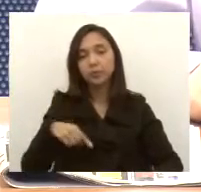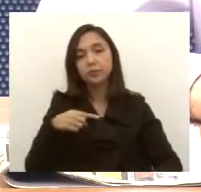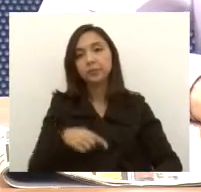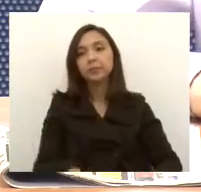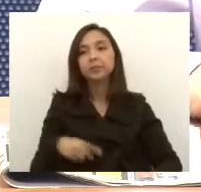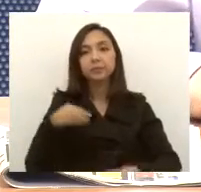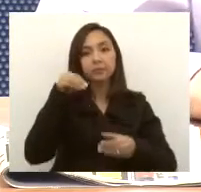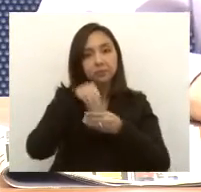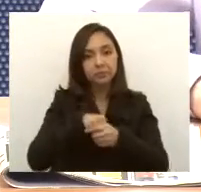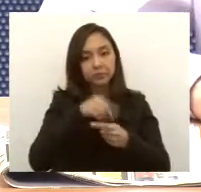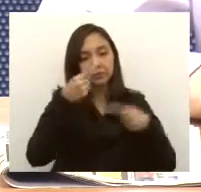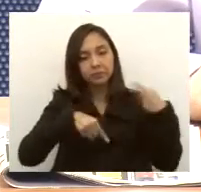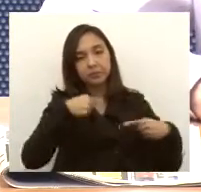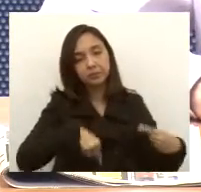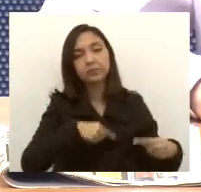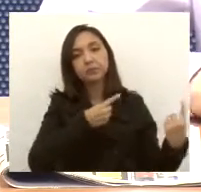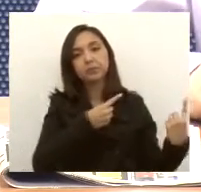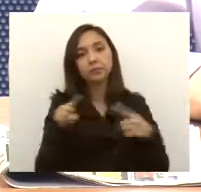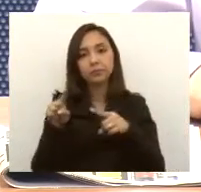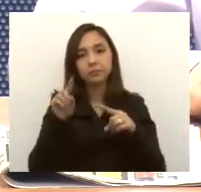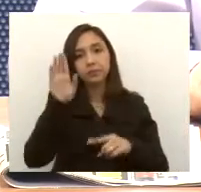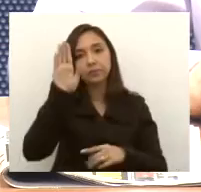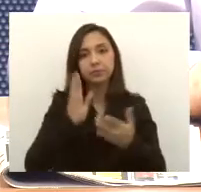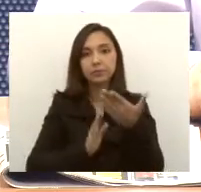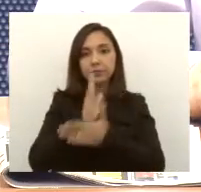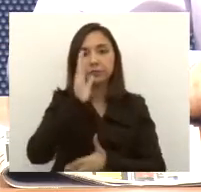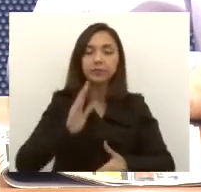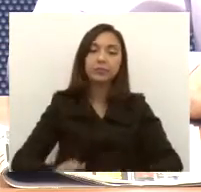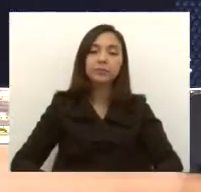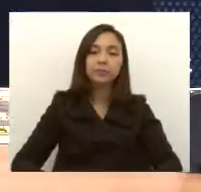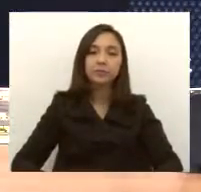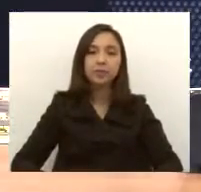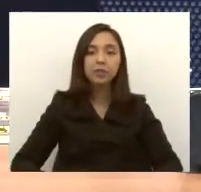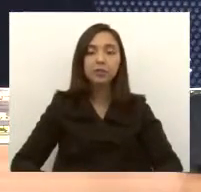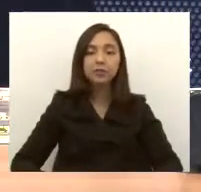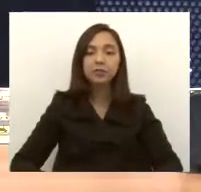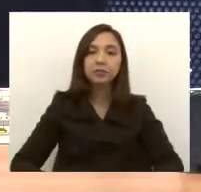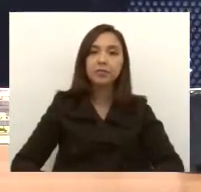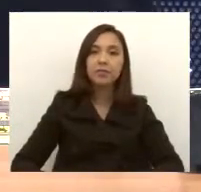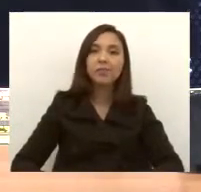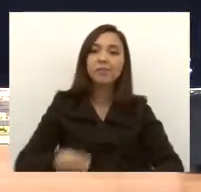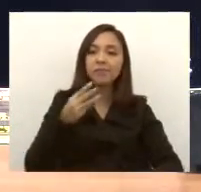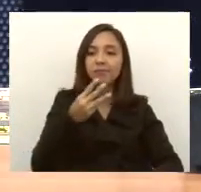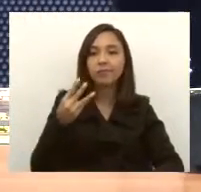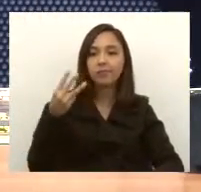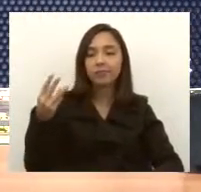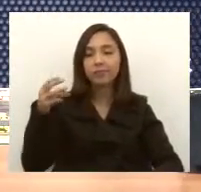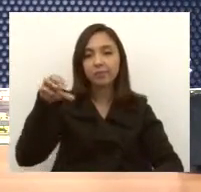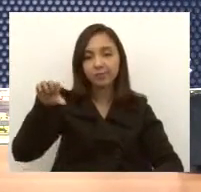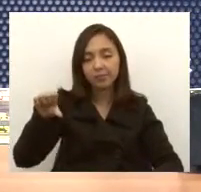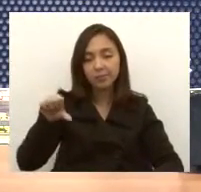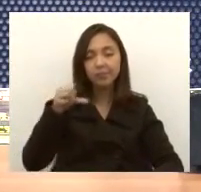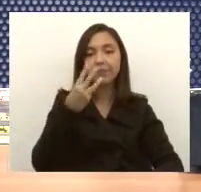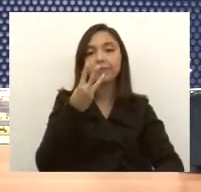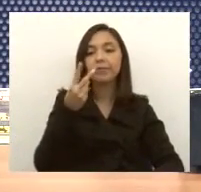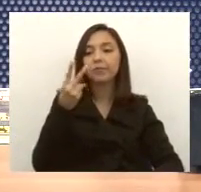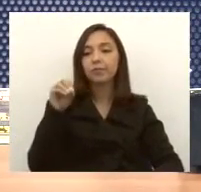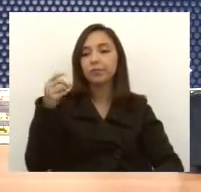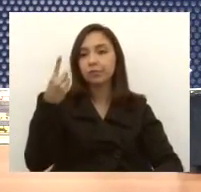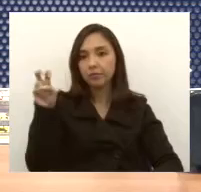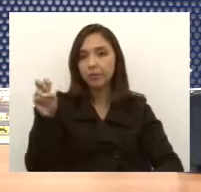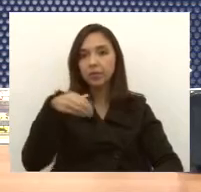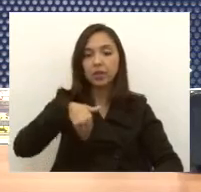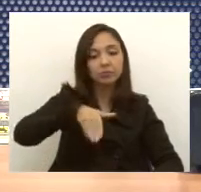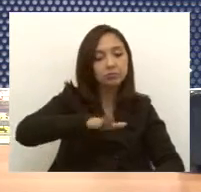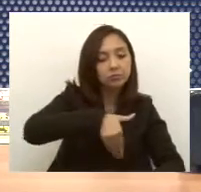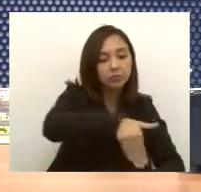favoráveis permanecem comissões, contrários se manifestem. Encerrada a votação, aprovada em caminho. Item nono. Leitura, discussão e votação do requerimento 3.309 de 2015. Informações referentes à pintura